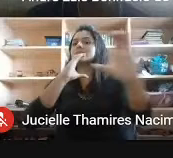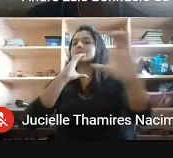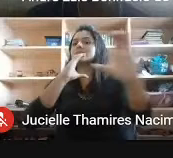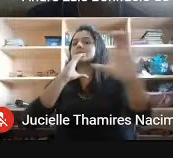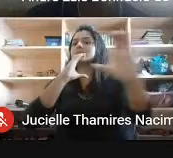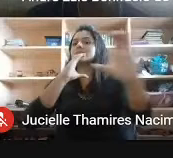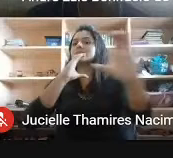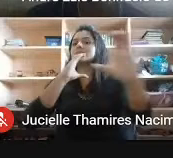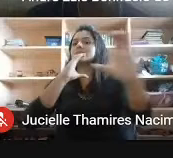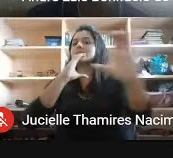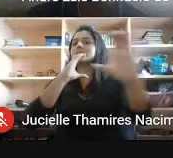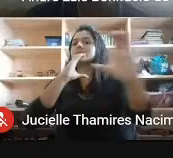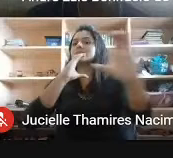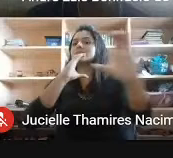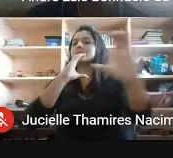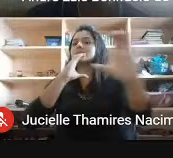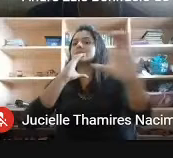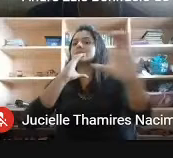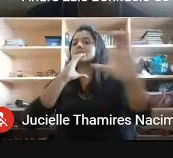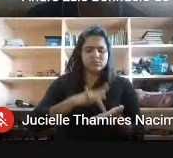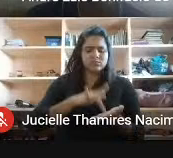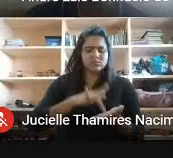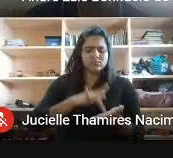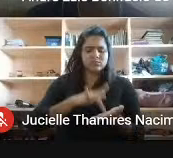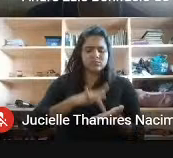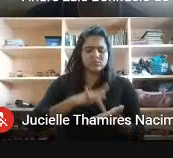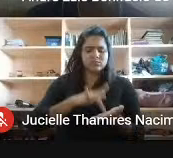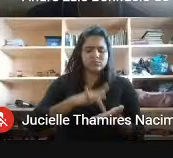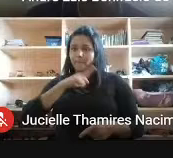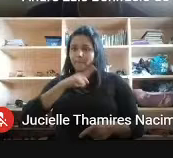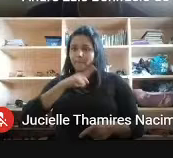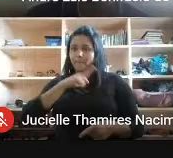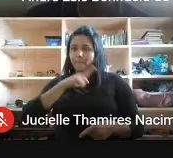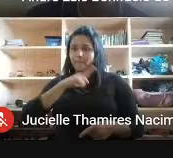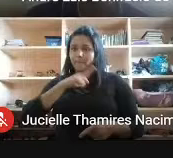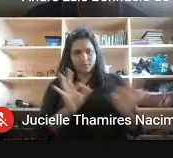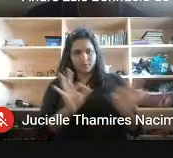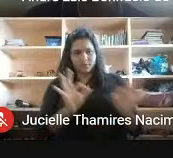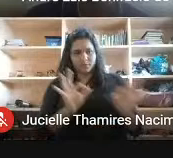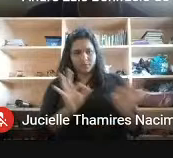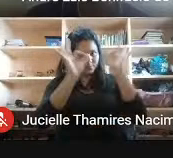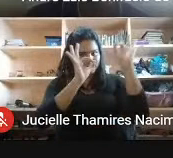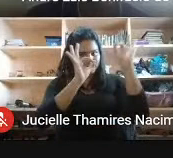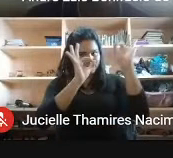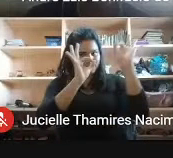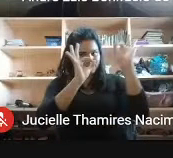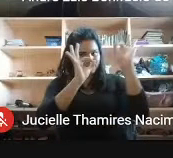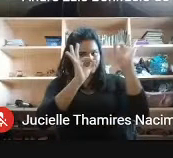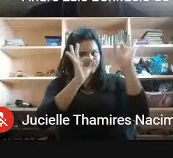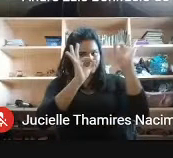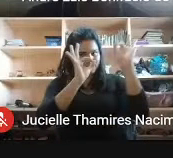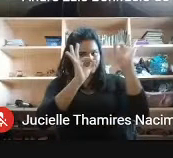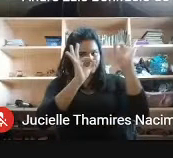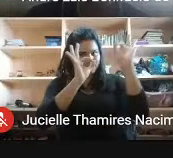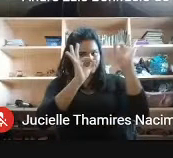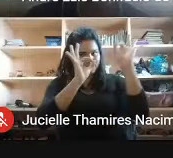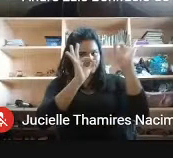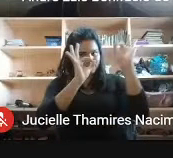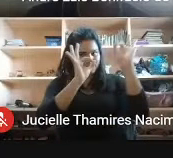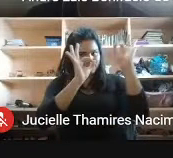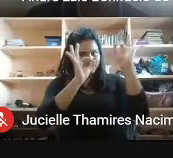gente organiza a rede. Miro falou uma coisa importante, nós, enquanto Estado, nós apenas